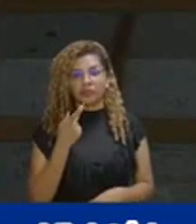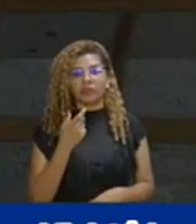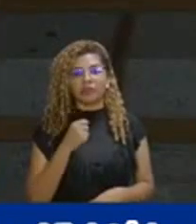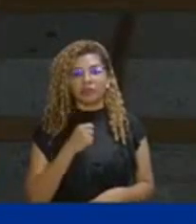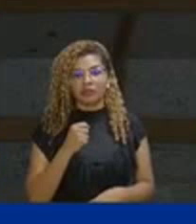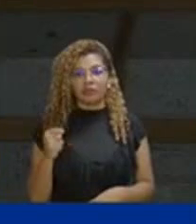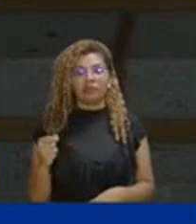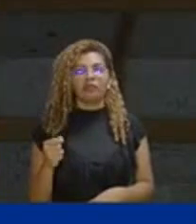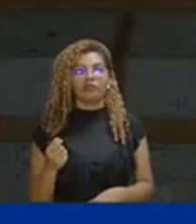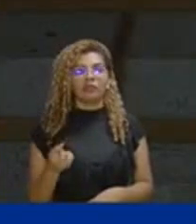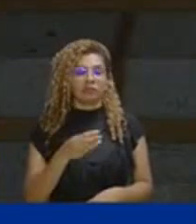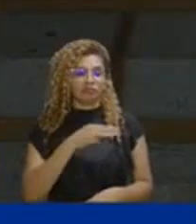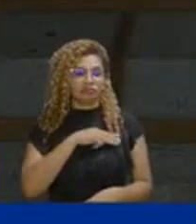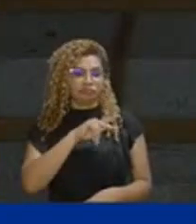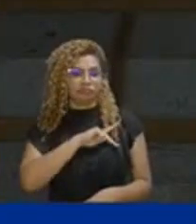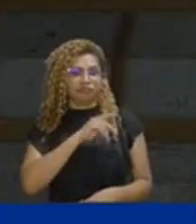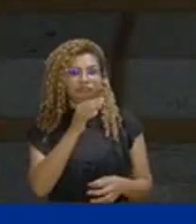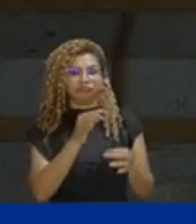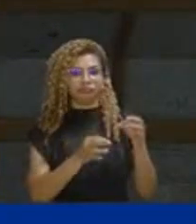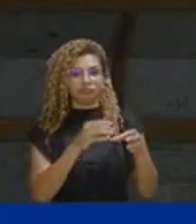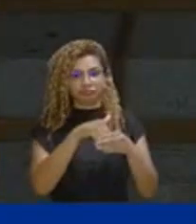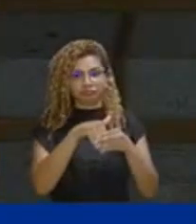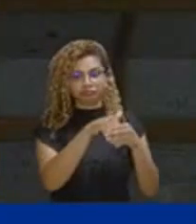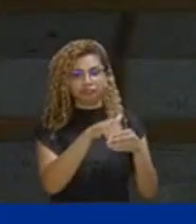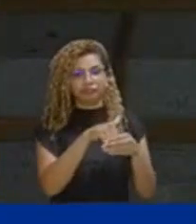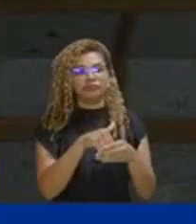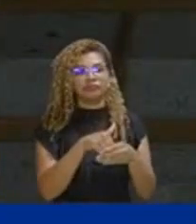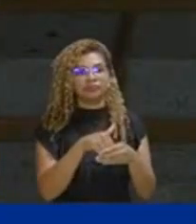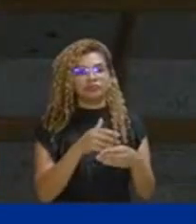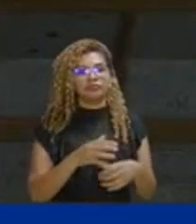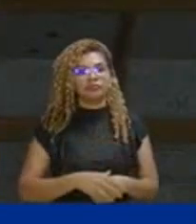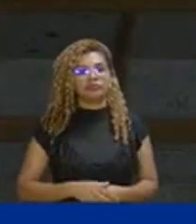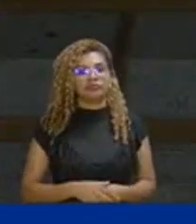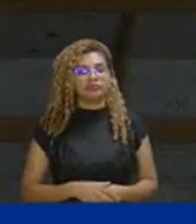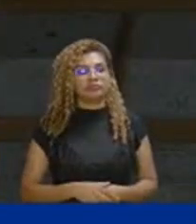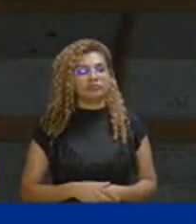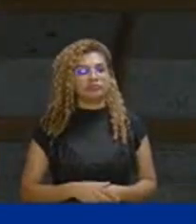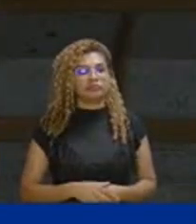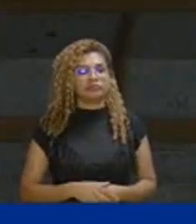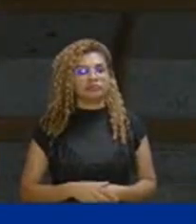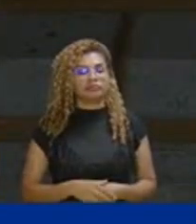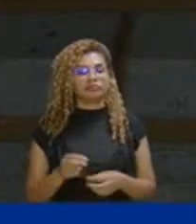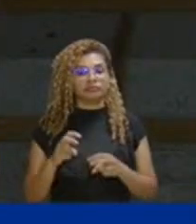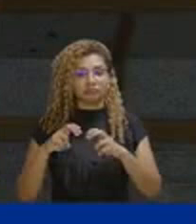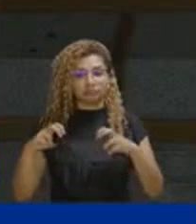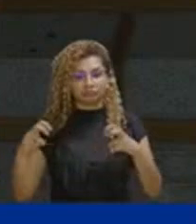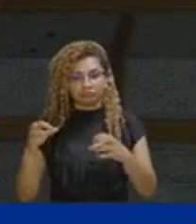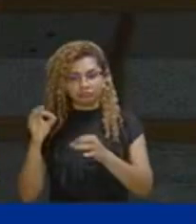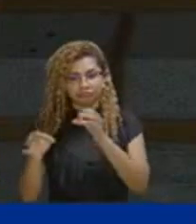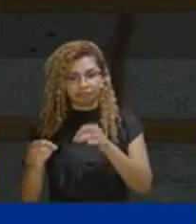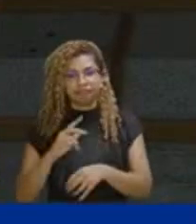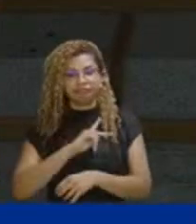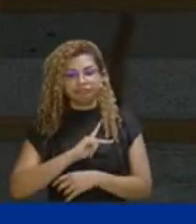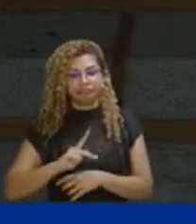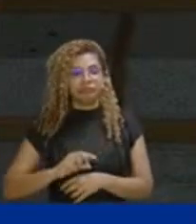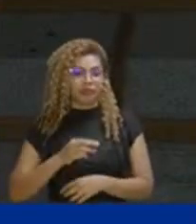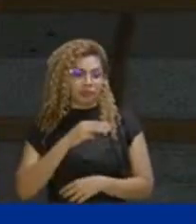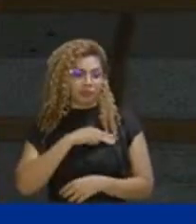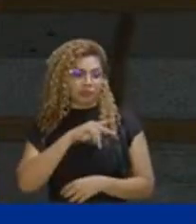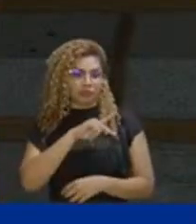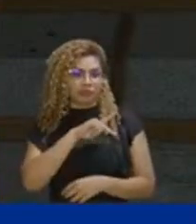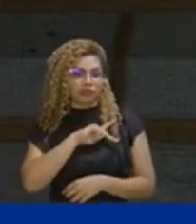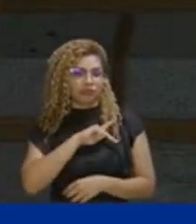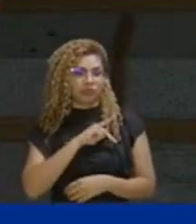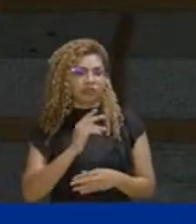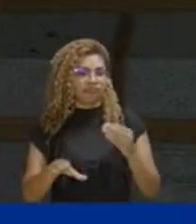Público Eleitoral. Excelentíssimos senhores, Foco na parte central da excelentíssimo mesa. senhor presidente, o Ministério Público reitera os termos do